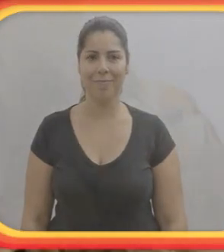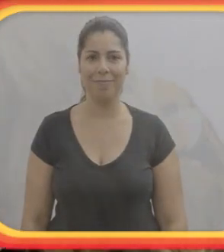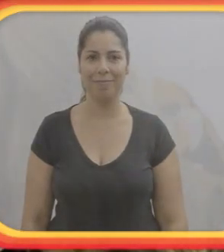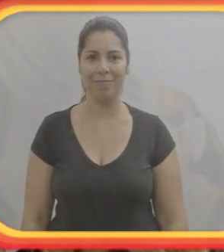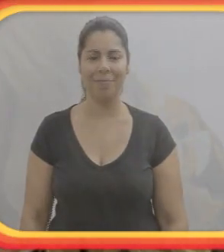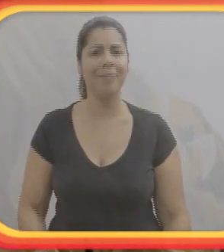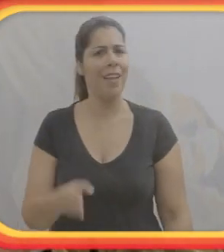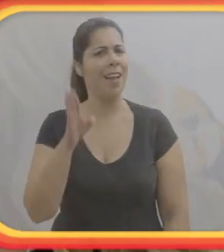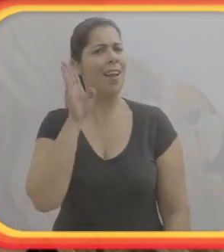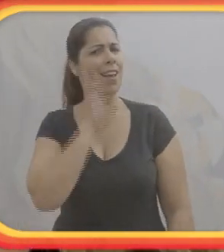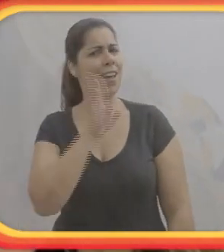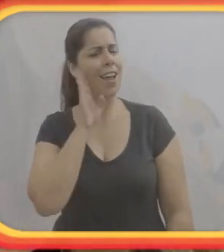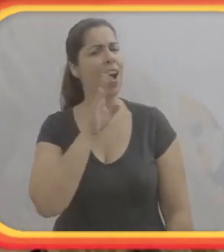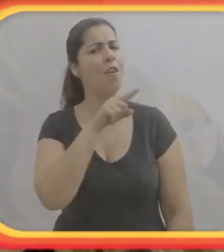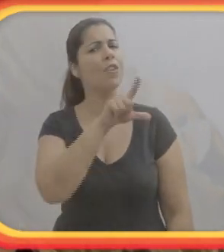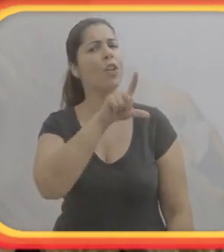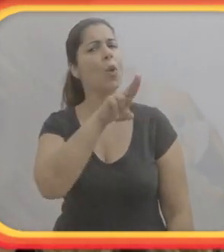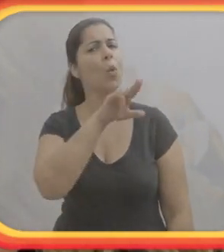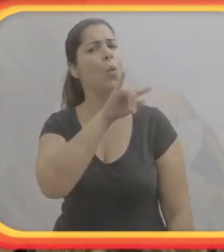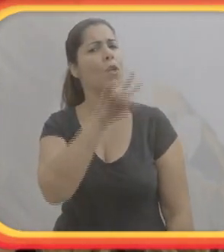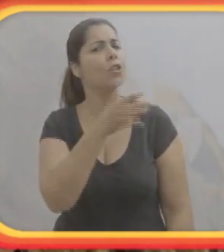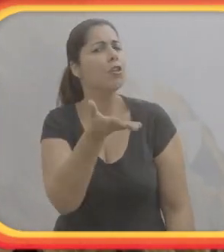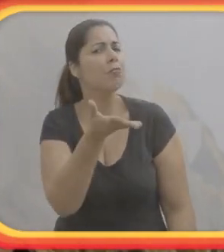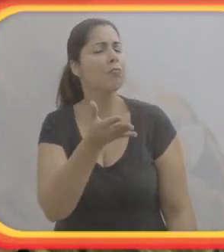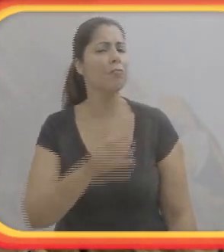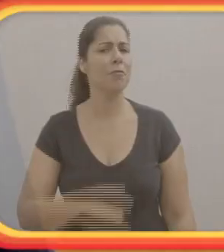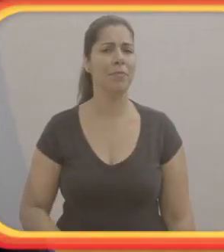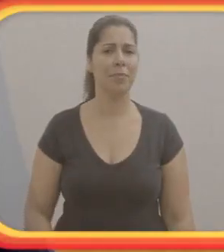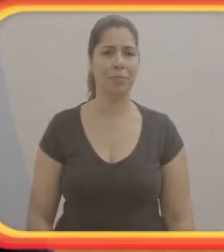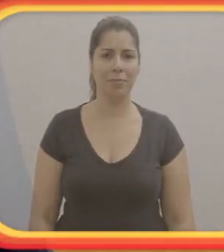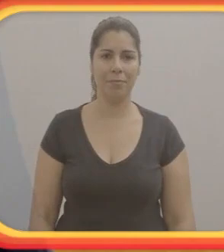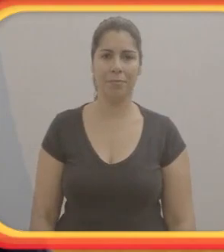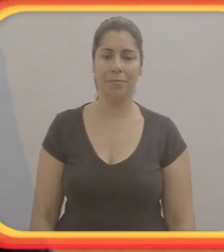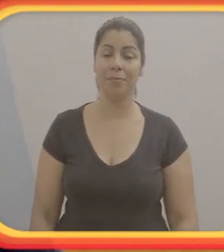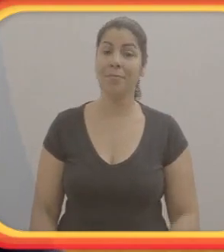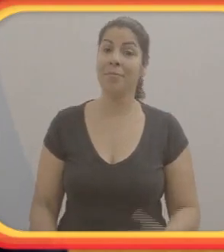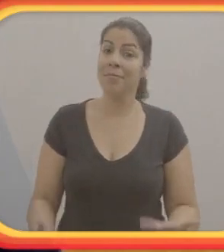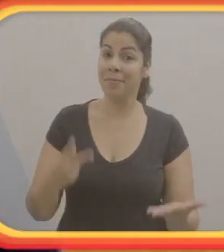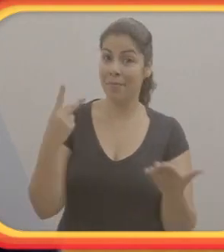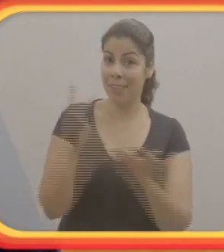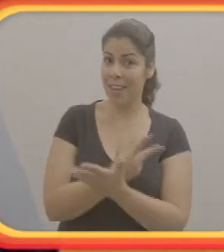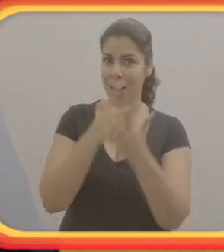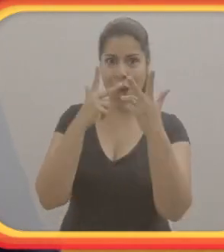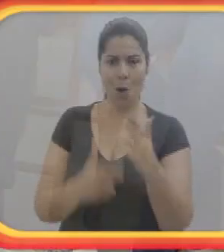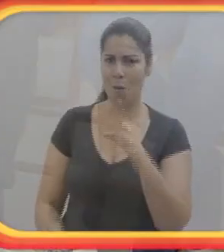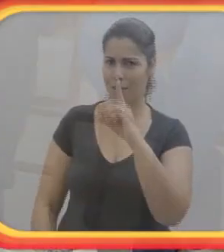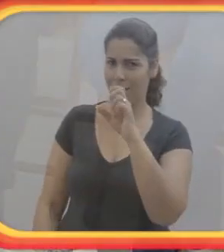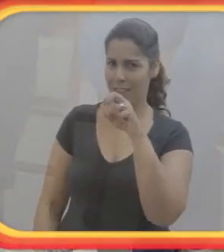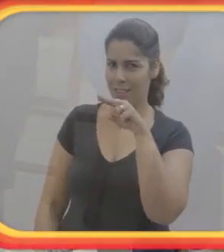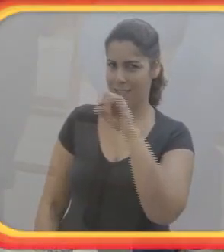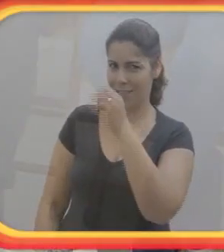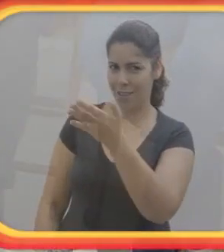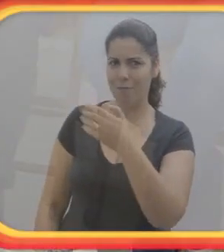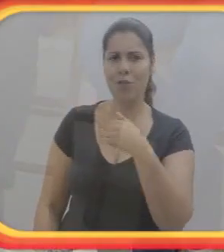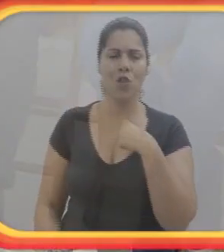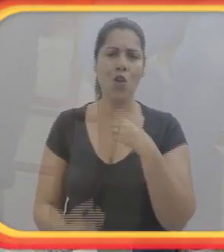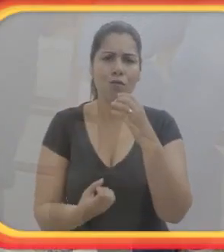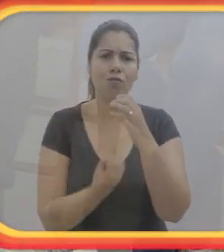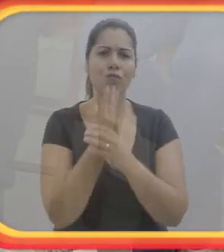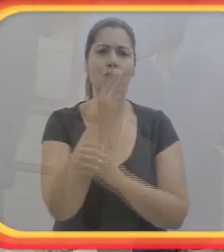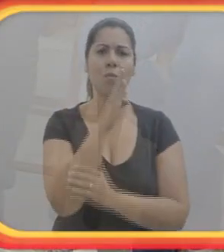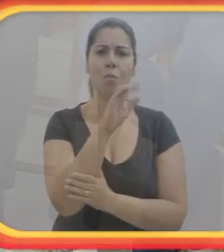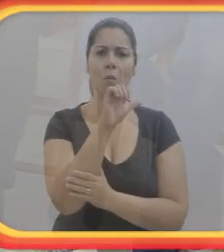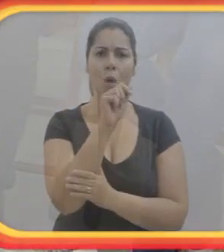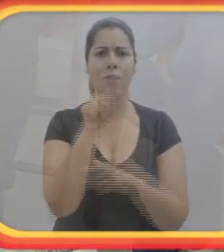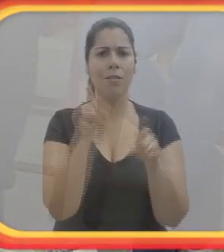as coisas foram acontecendo e surgiu a ideia do livro. Bacana. Você, Luiz? Assim como no caso da Denise,